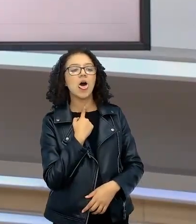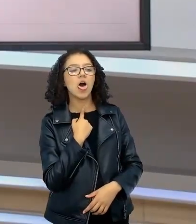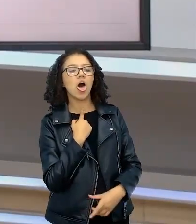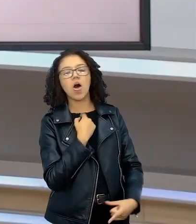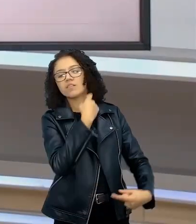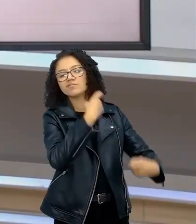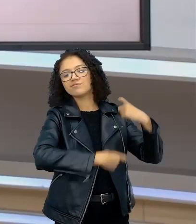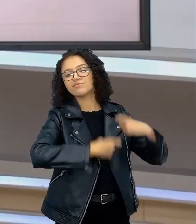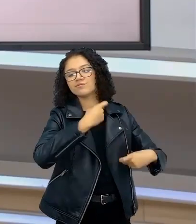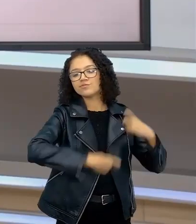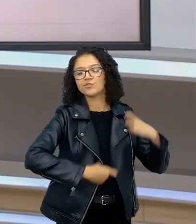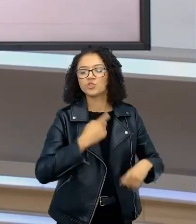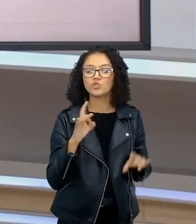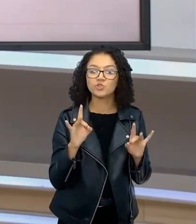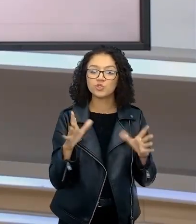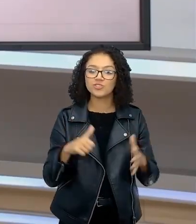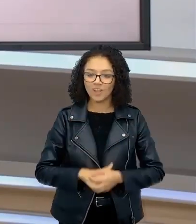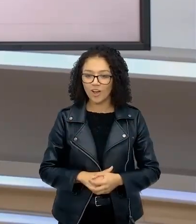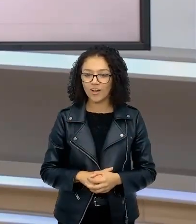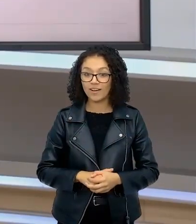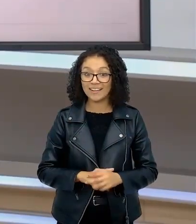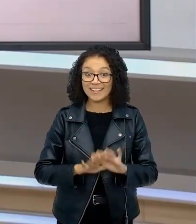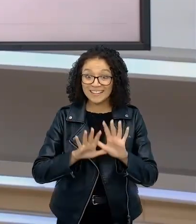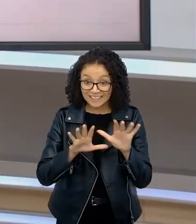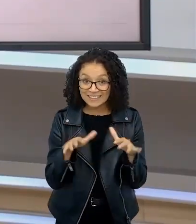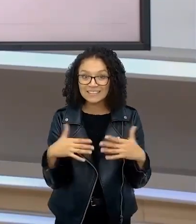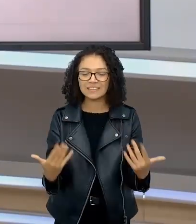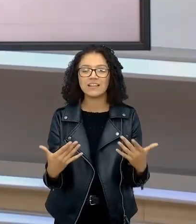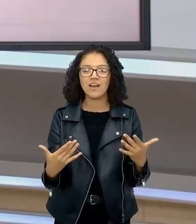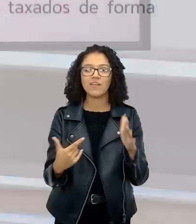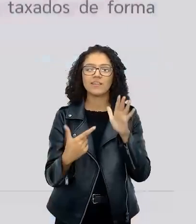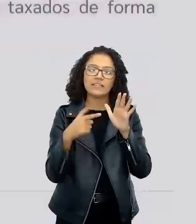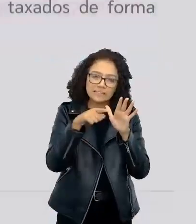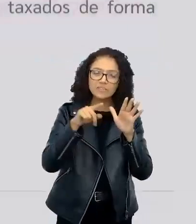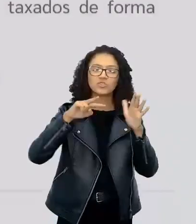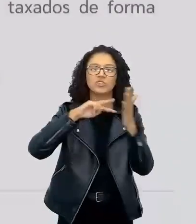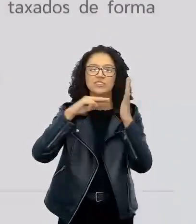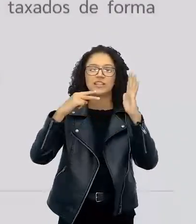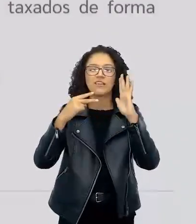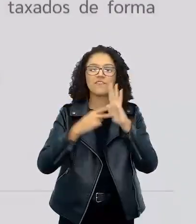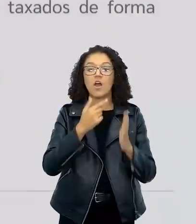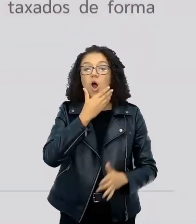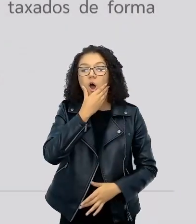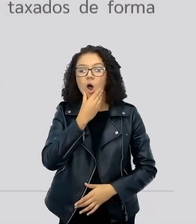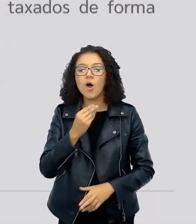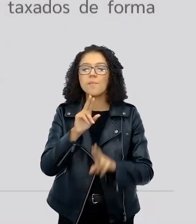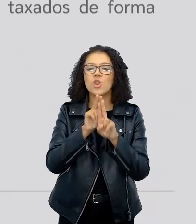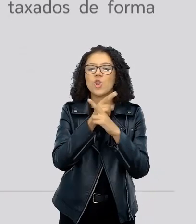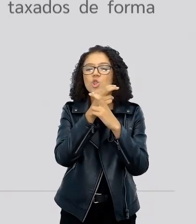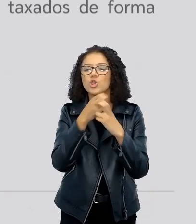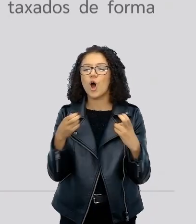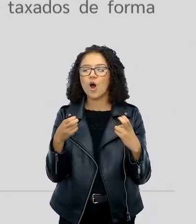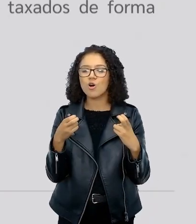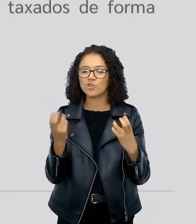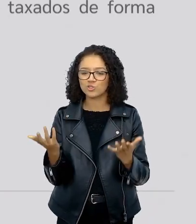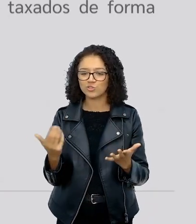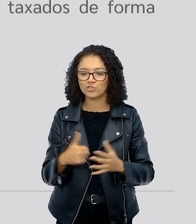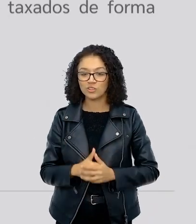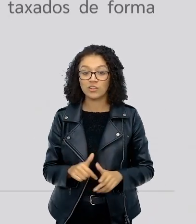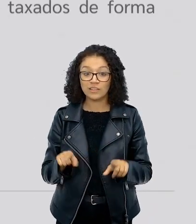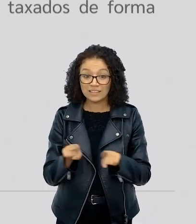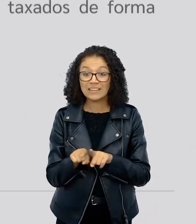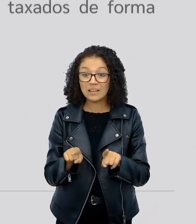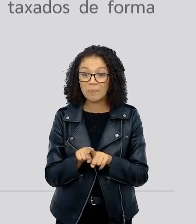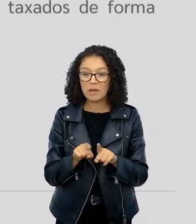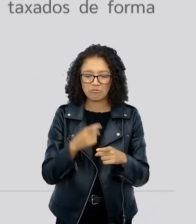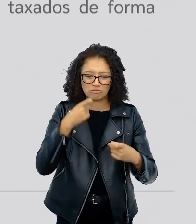E é isso que a gente chama dessa masculinidade violenta. E mais do que isso, uma sexualidade